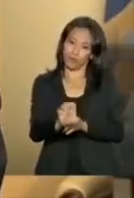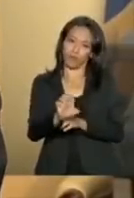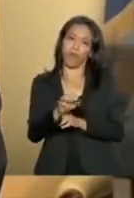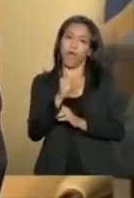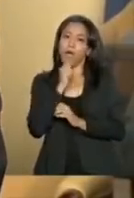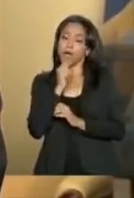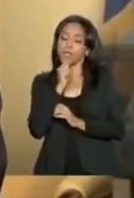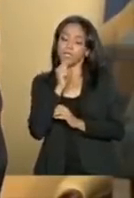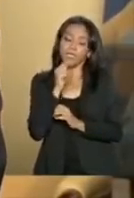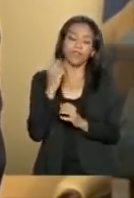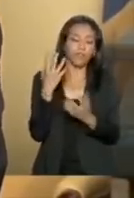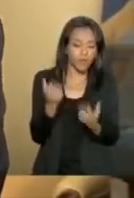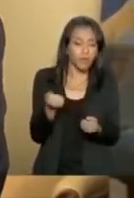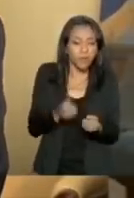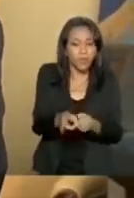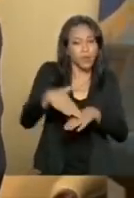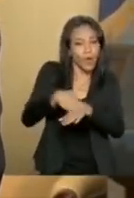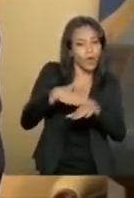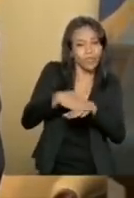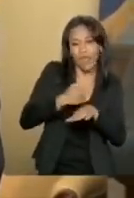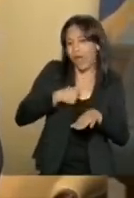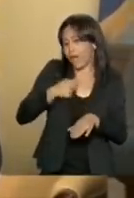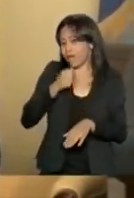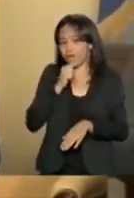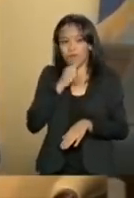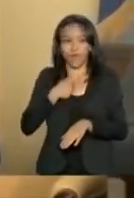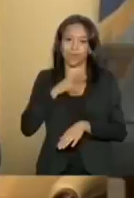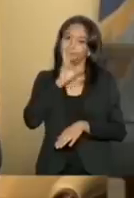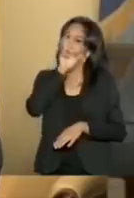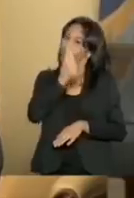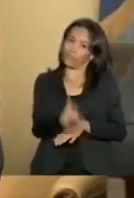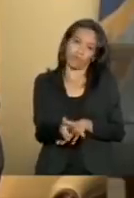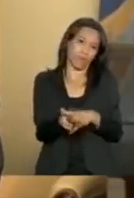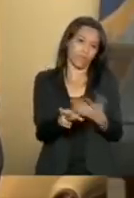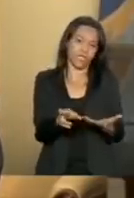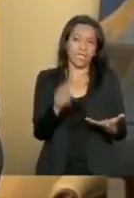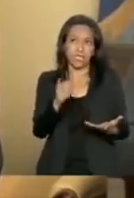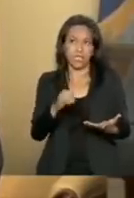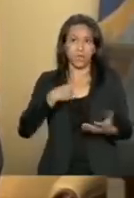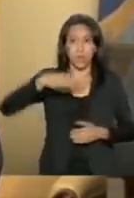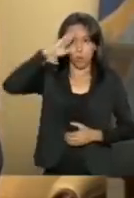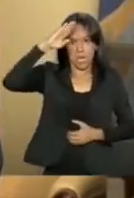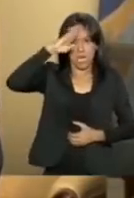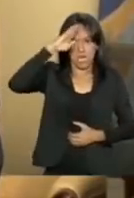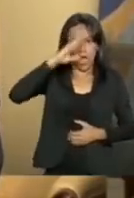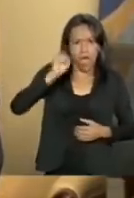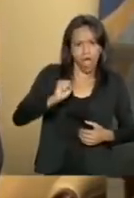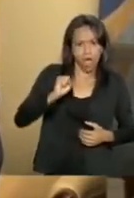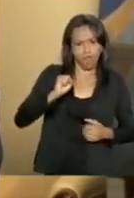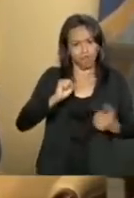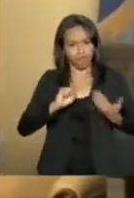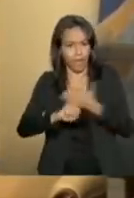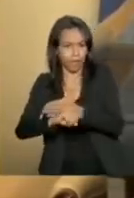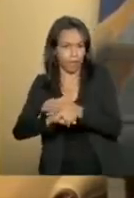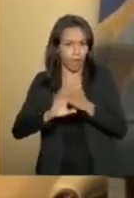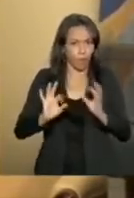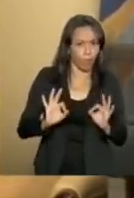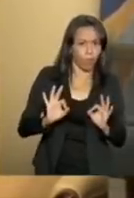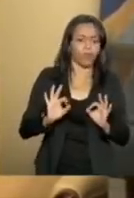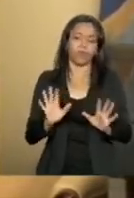ainda não conversamos, então não posso dizer que a opção militar esteja sendo vista ou não até nosso.